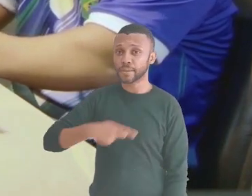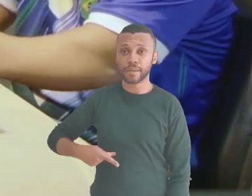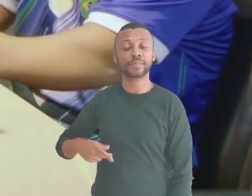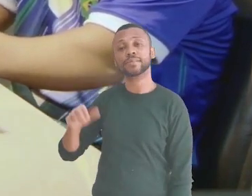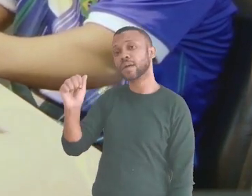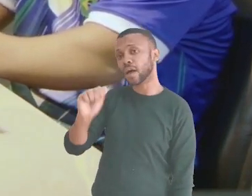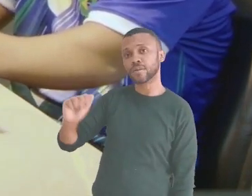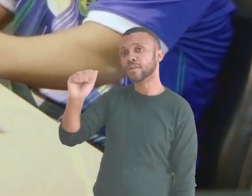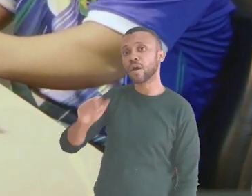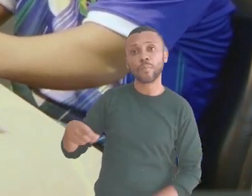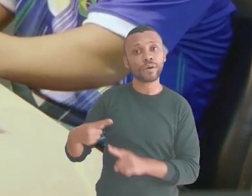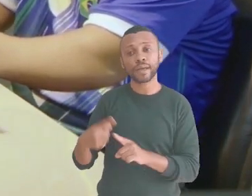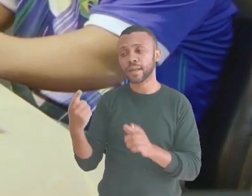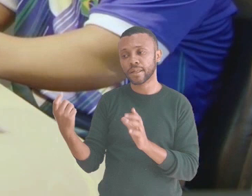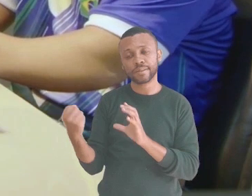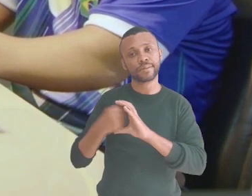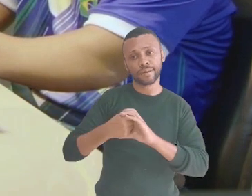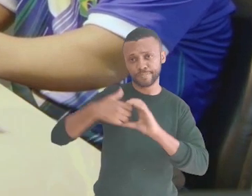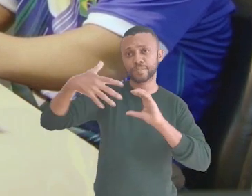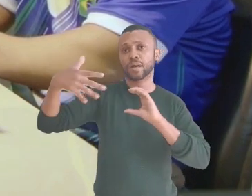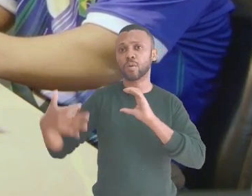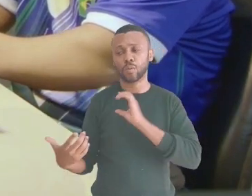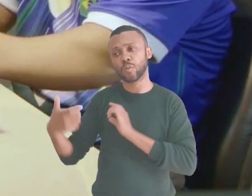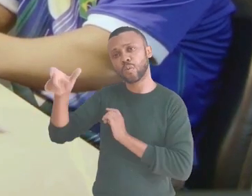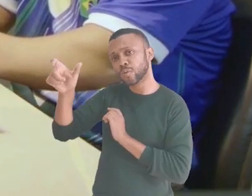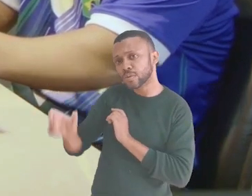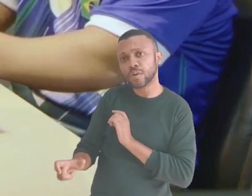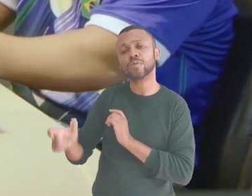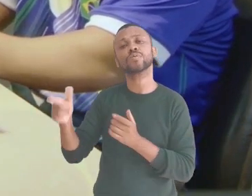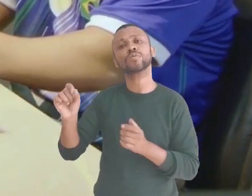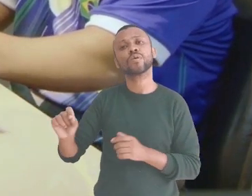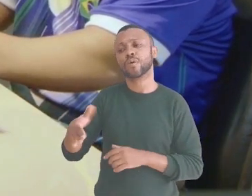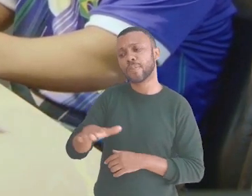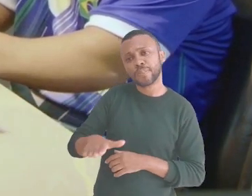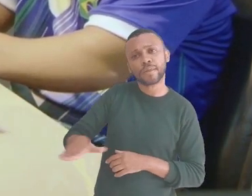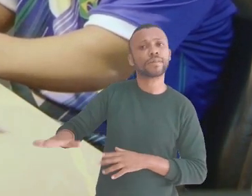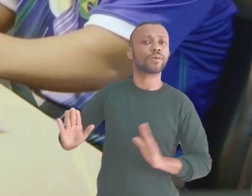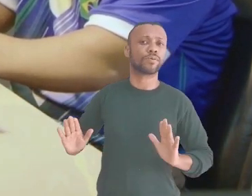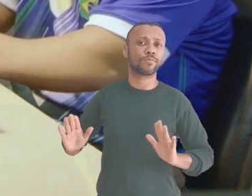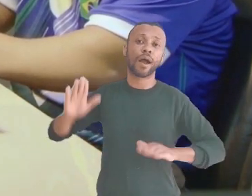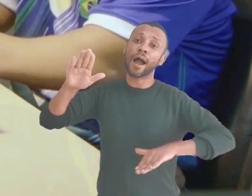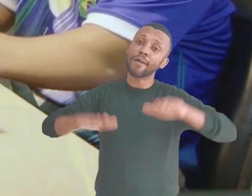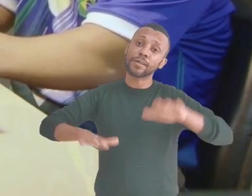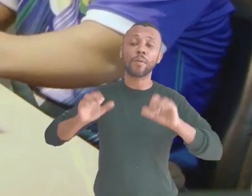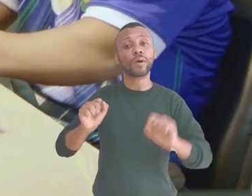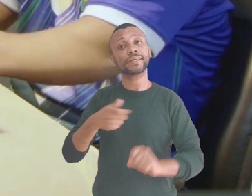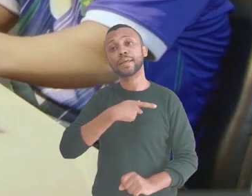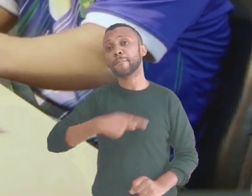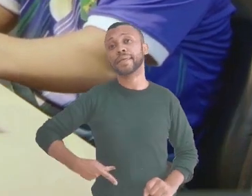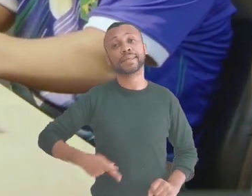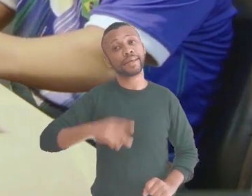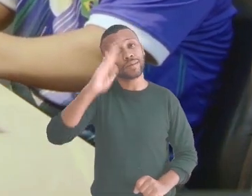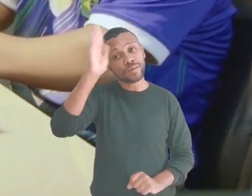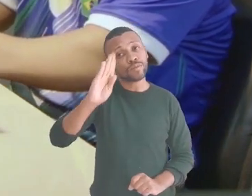porque ela está na condição do nanismo. Mas ela poderia ser, sei lá, presidente da República.